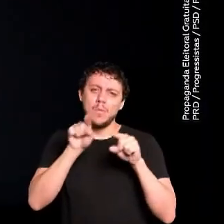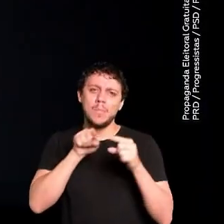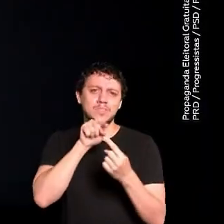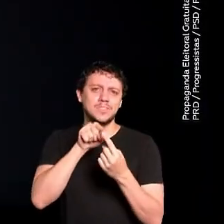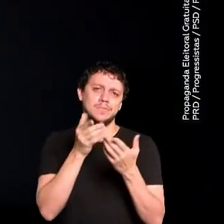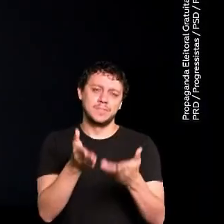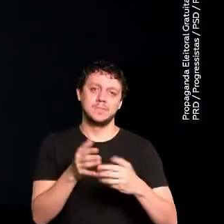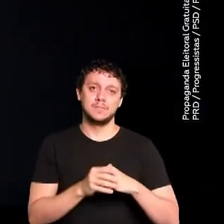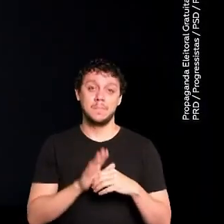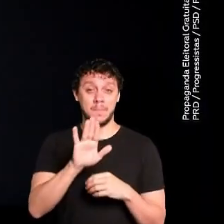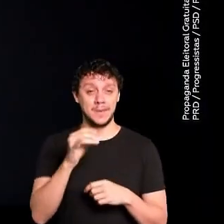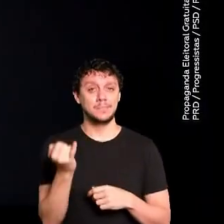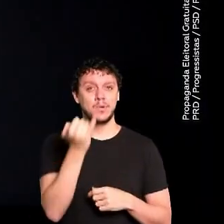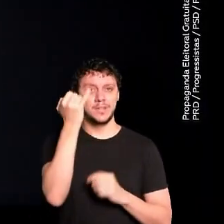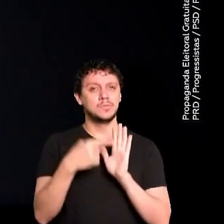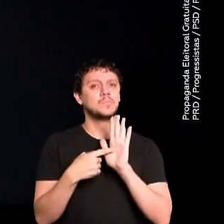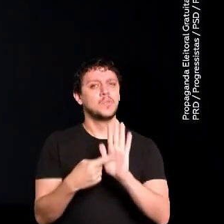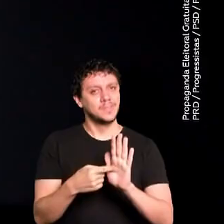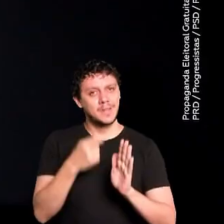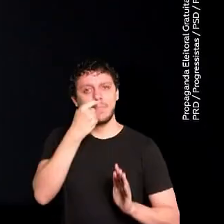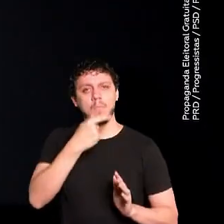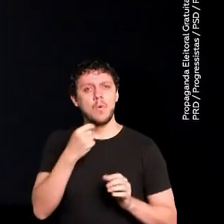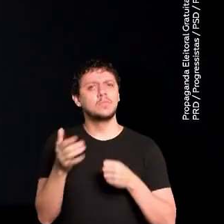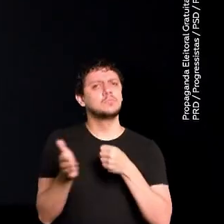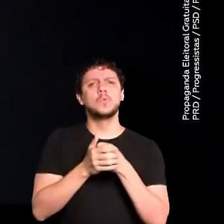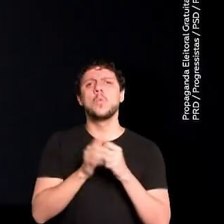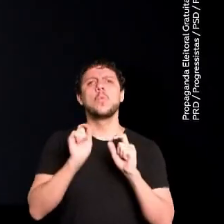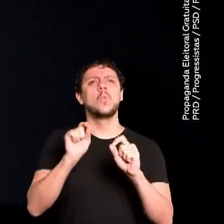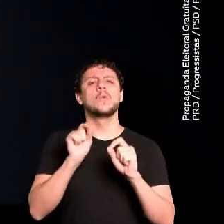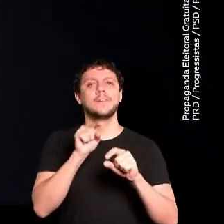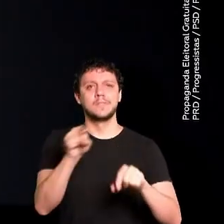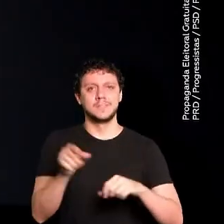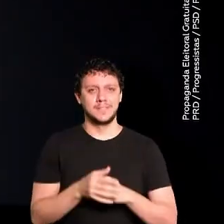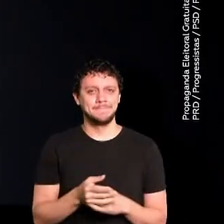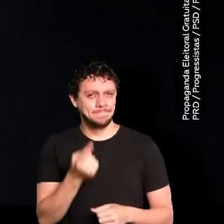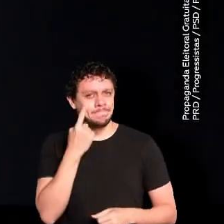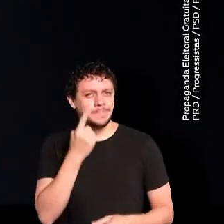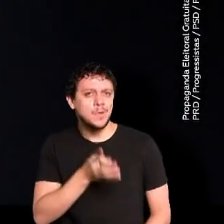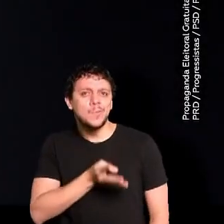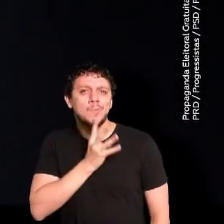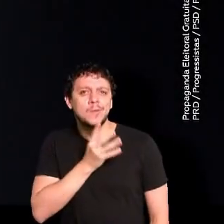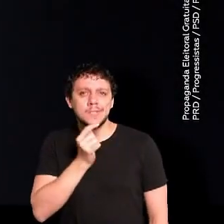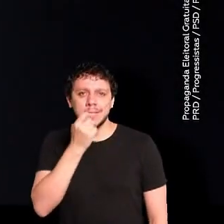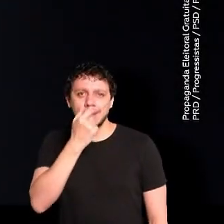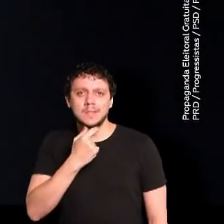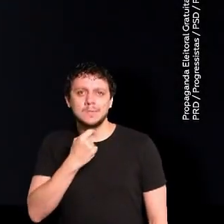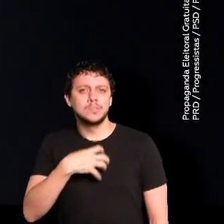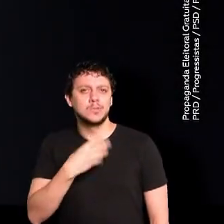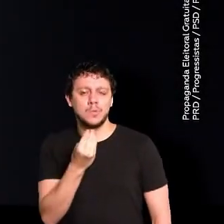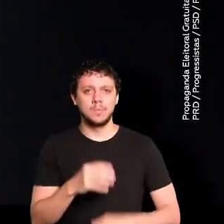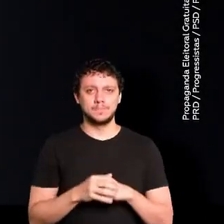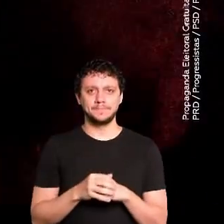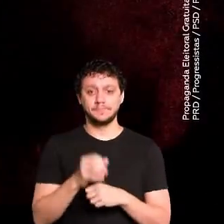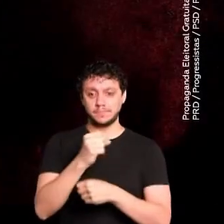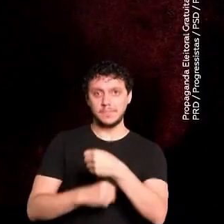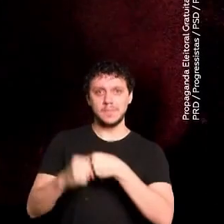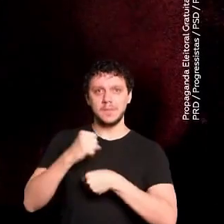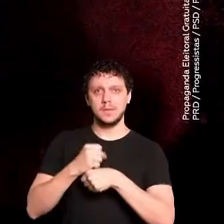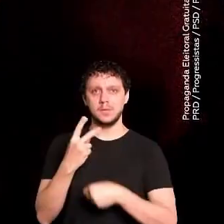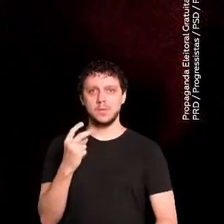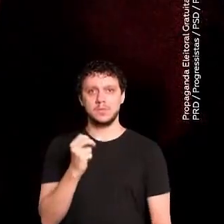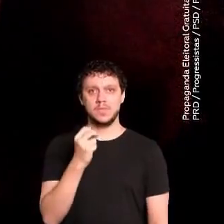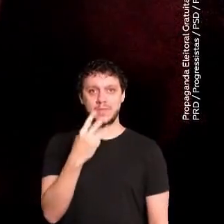para isso, mas a gente precisa mostrar o Boulos que ele está escondendo de você. Conheça um pouco de Guilherme Boulos.